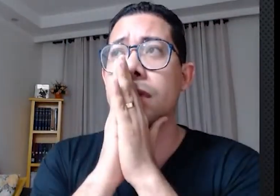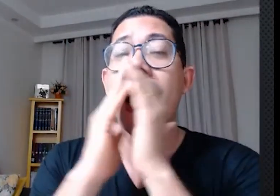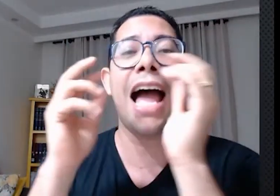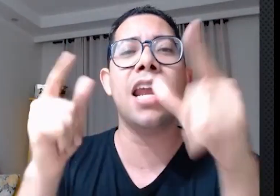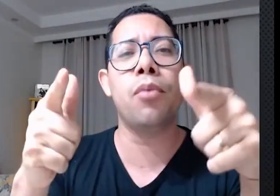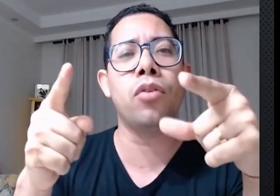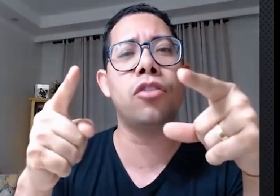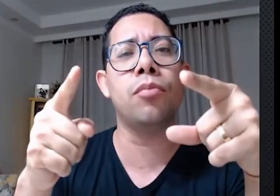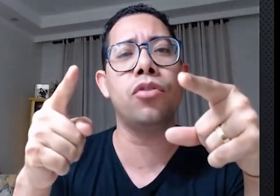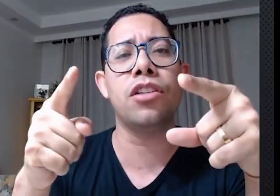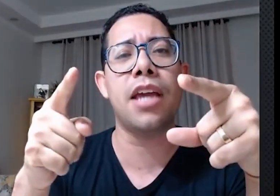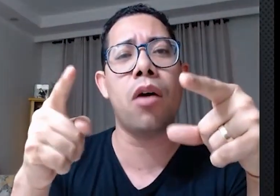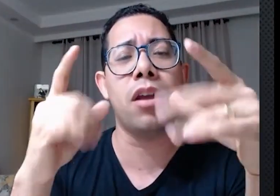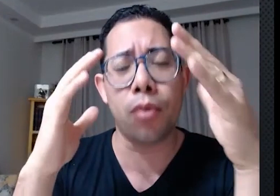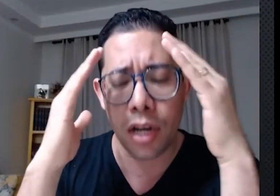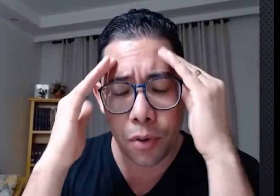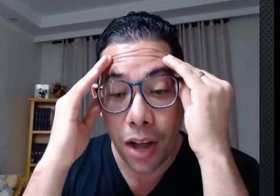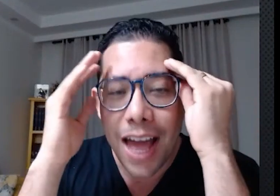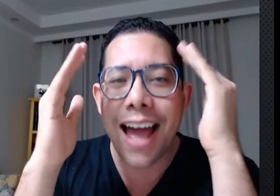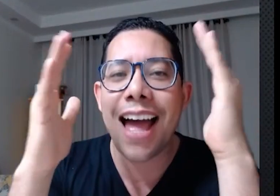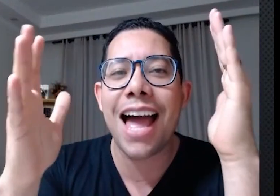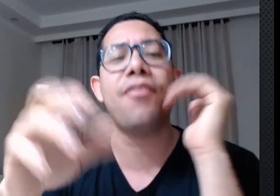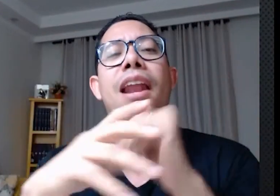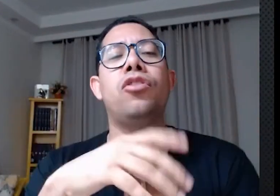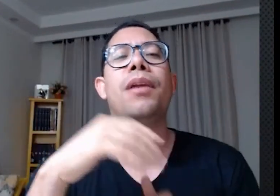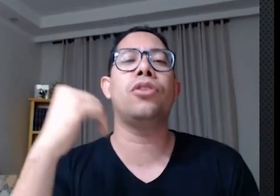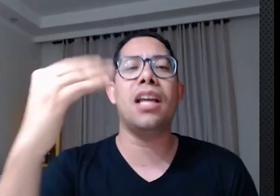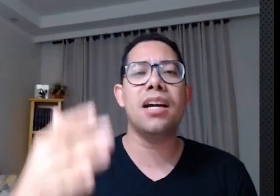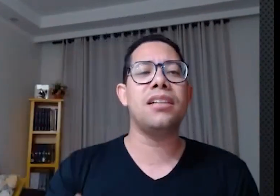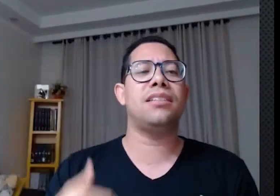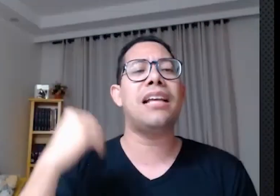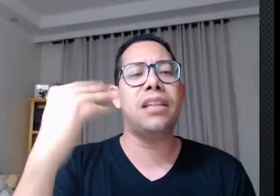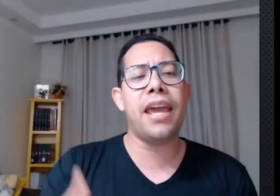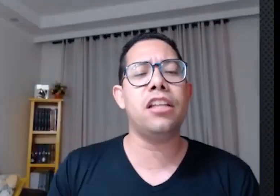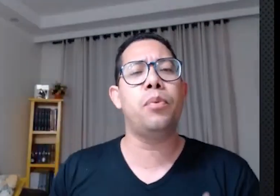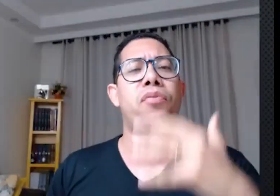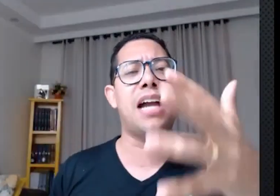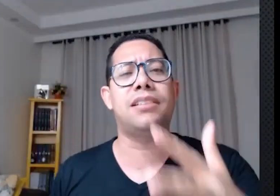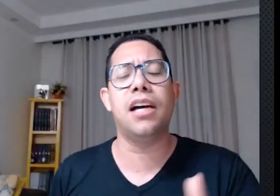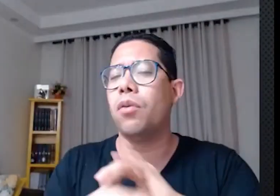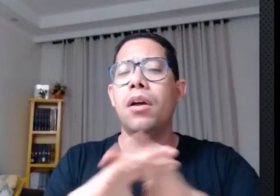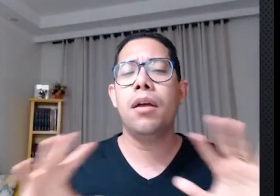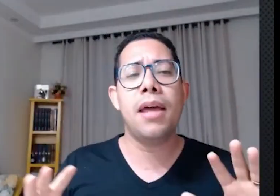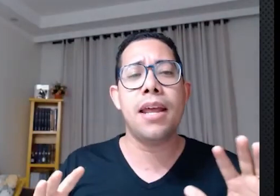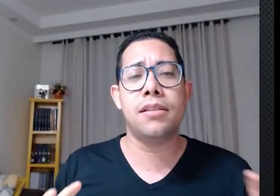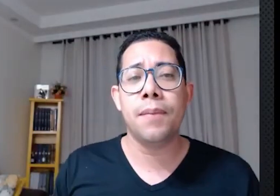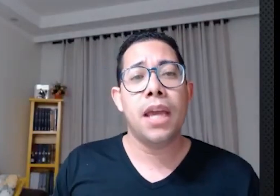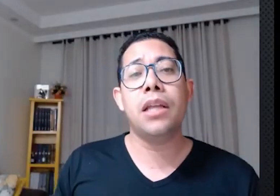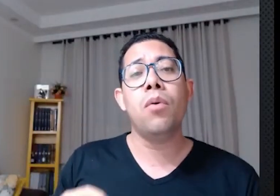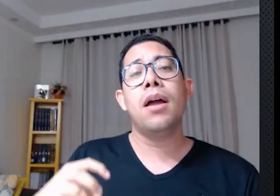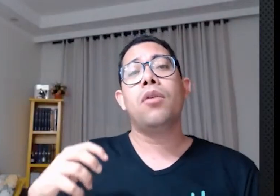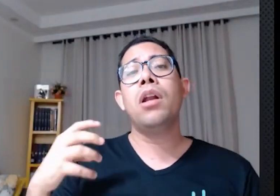Deus. Ah, lembrou do resumão do Gesiel, lembrou. Ah, vai falar sobre as ordenanças, das leis, purificação.